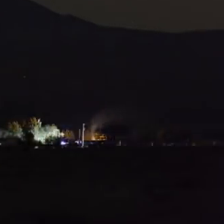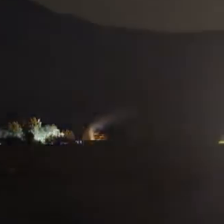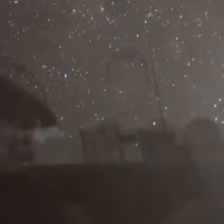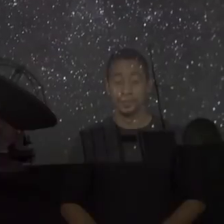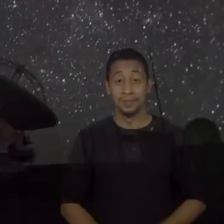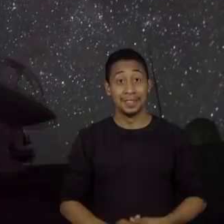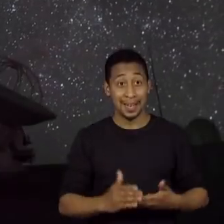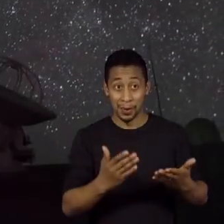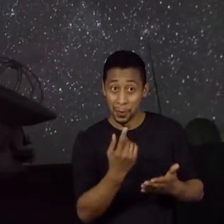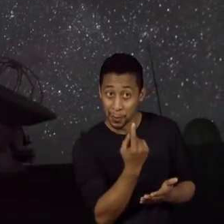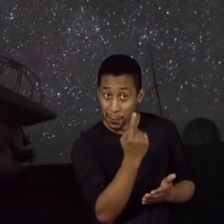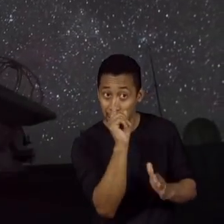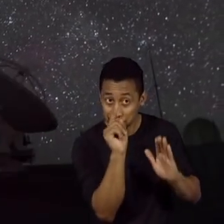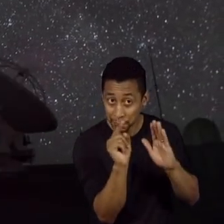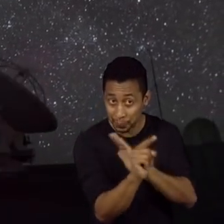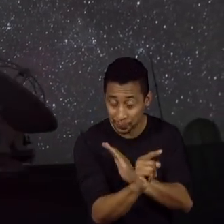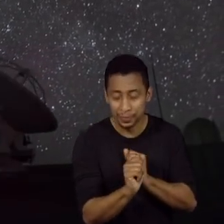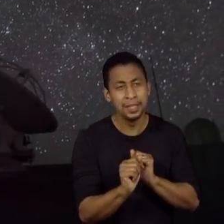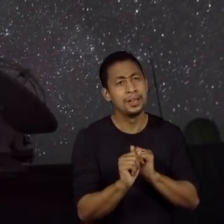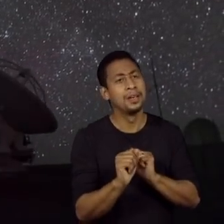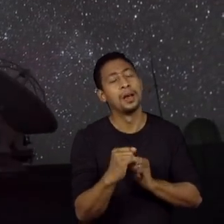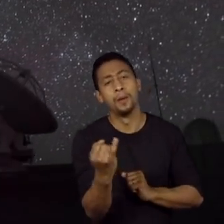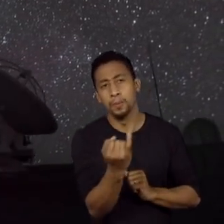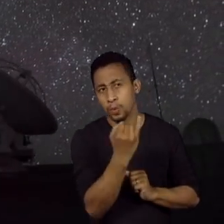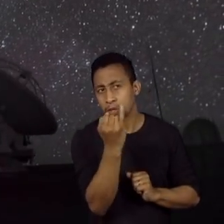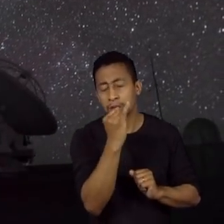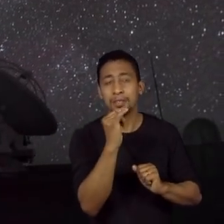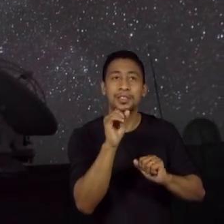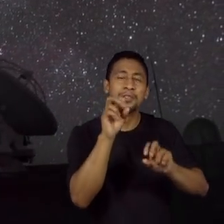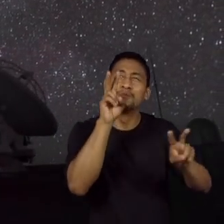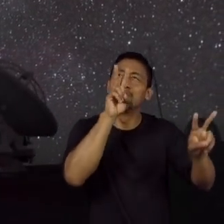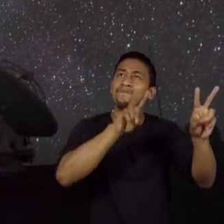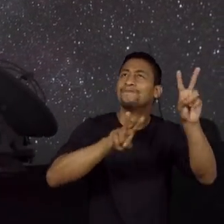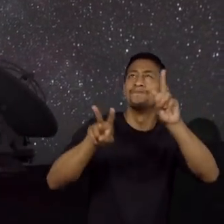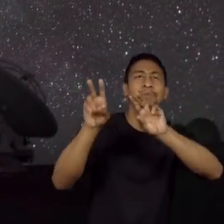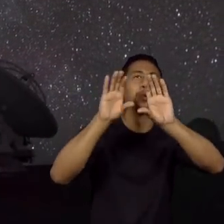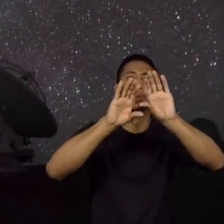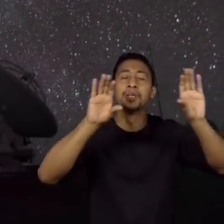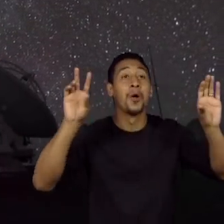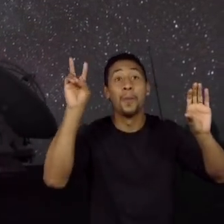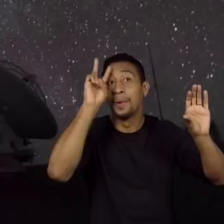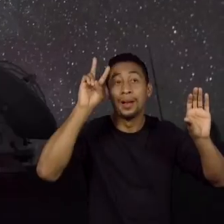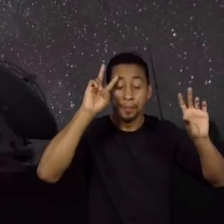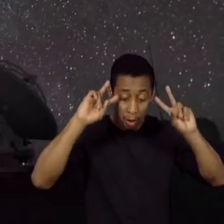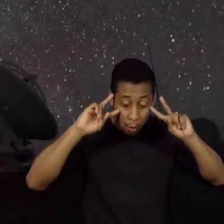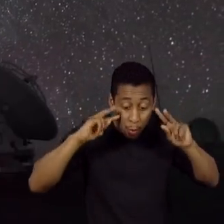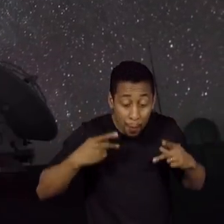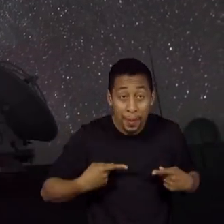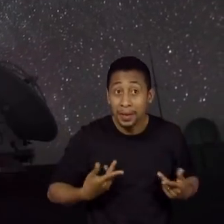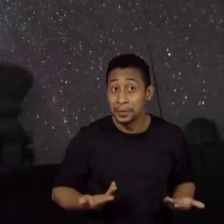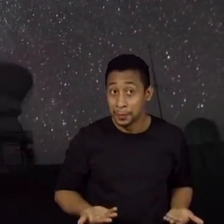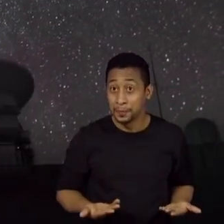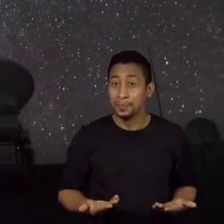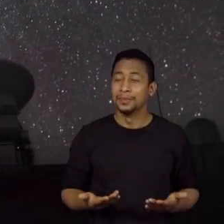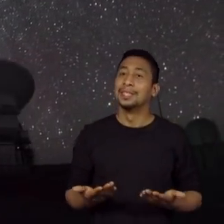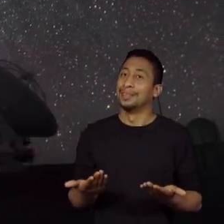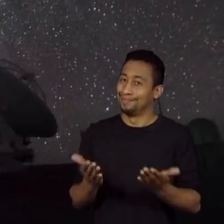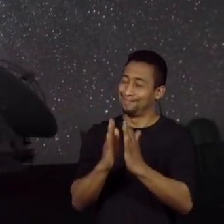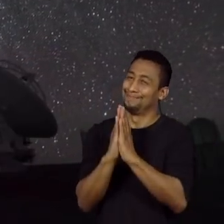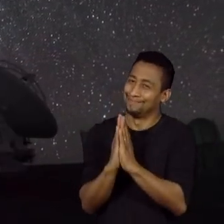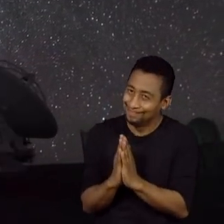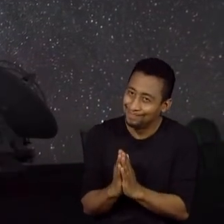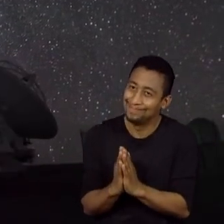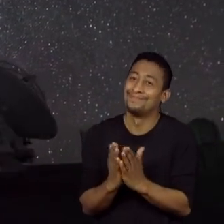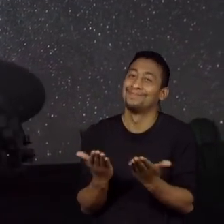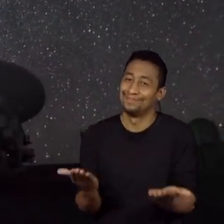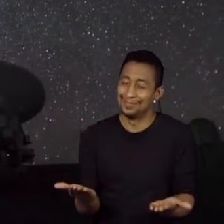Para terminar, é importante a gente olhar para o céu para lembrar de quem somos? Pelo amor de Deus, nós precisamos de